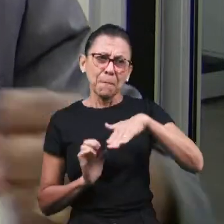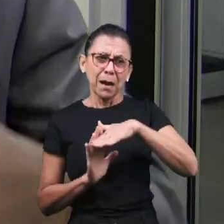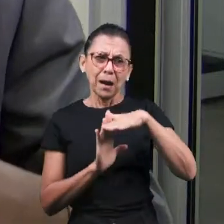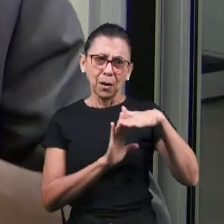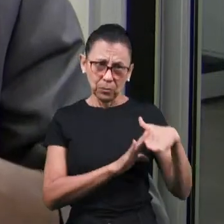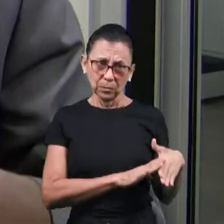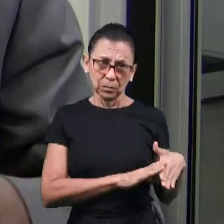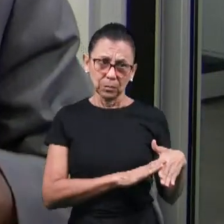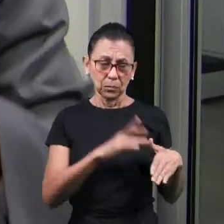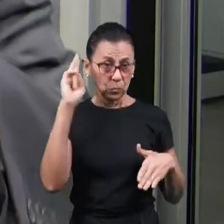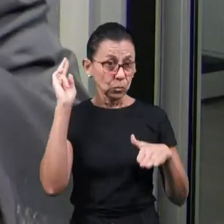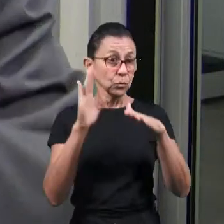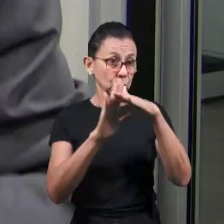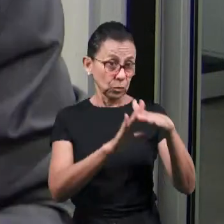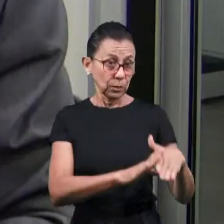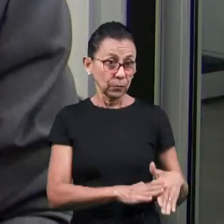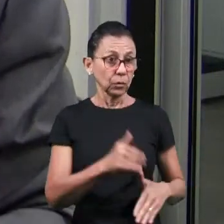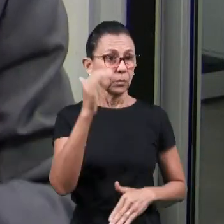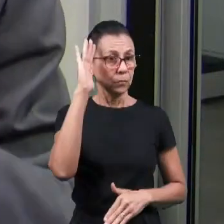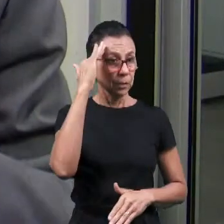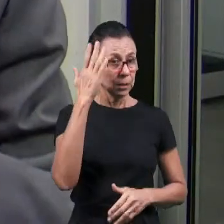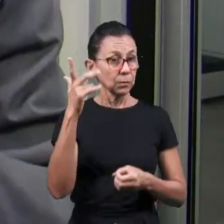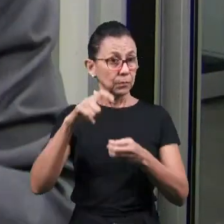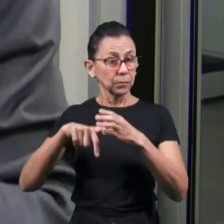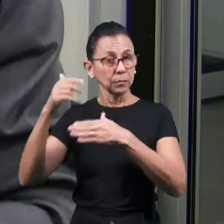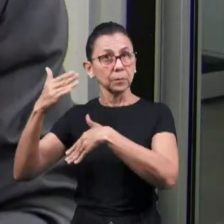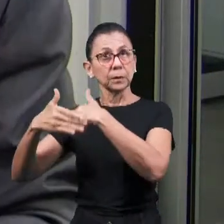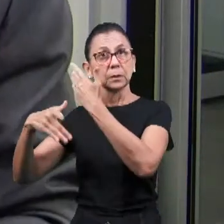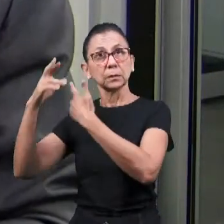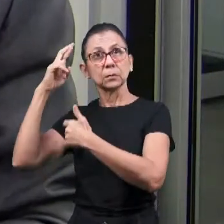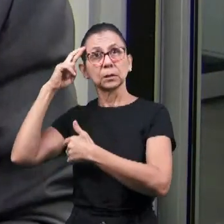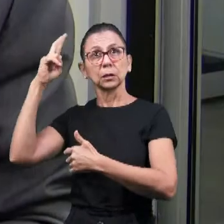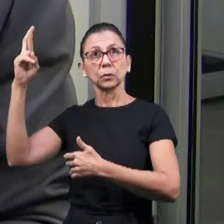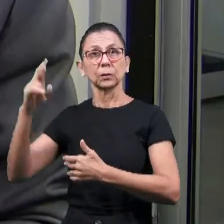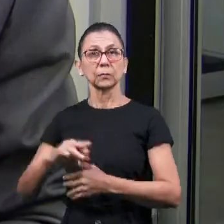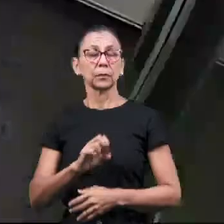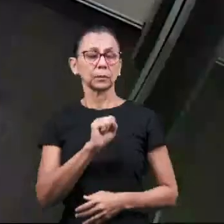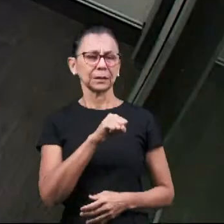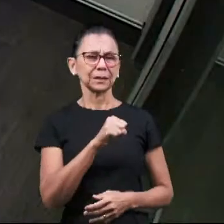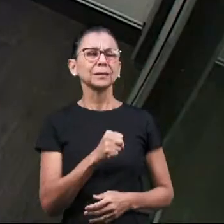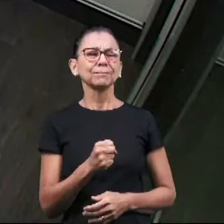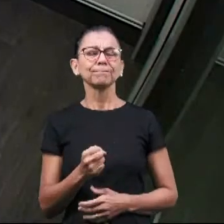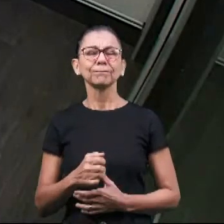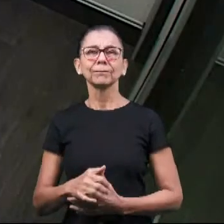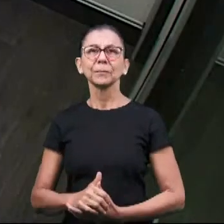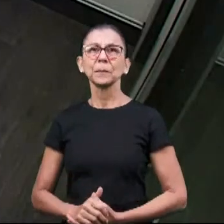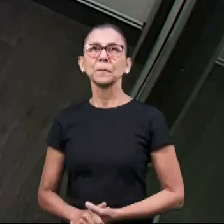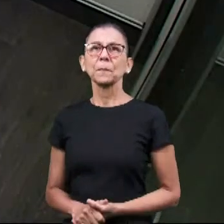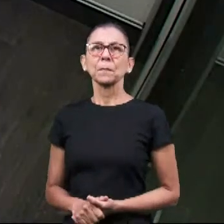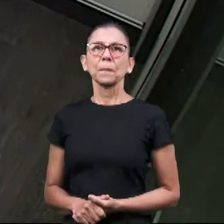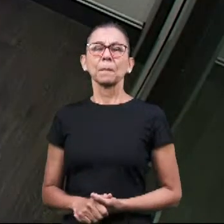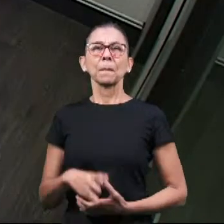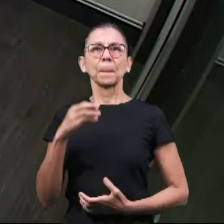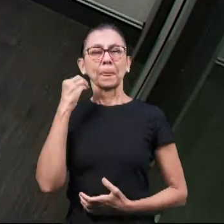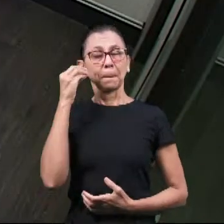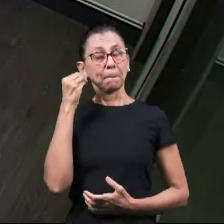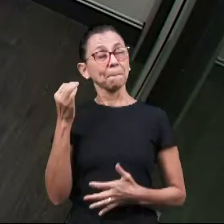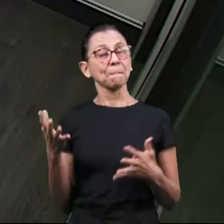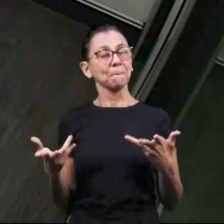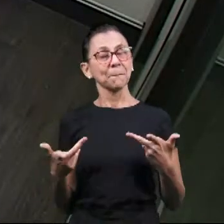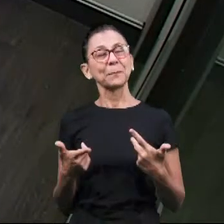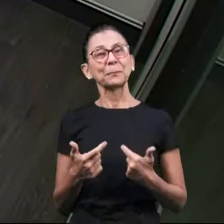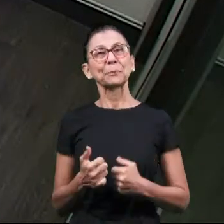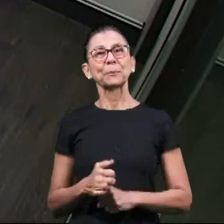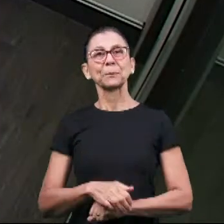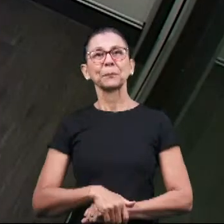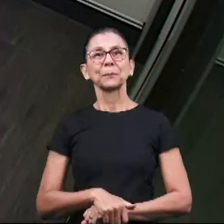entendeu de onde Deus te tirou? Volta pro caminho do Senhor. E o jovem disse que ia voltar pro Senhor. Amém. Foi uma das experiências, assim, profunda. Meu Deus,